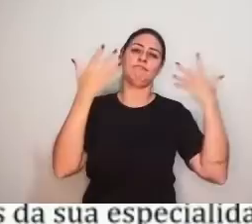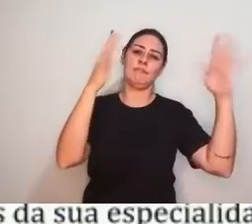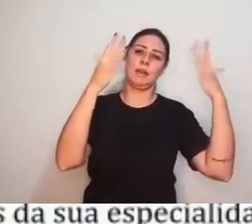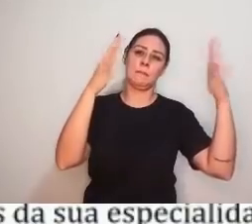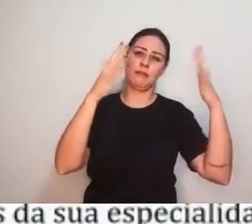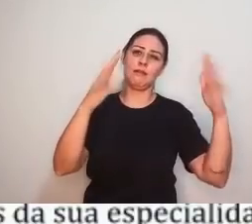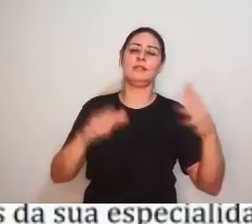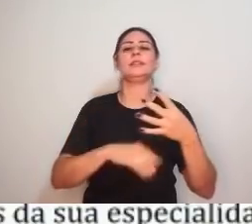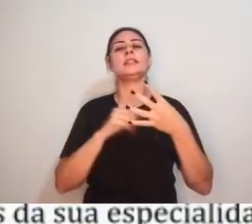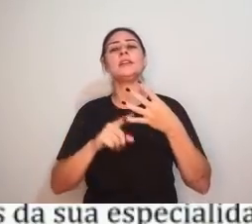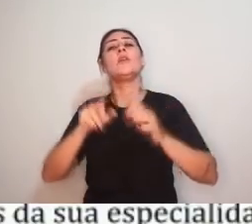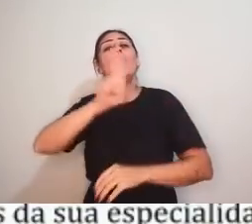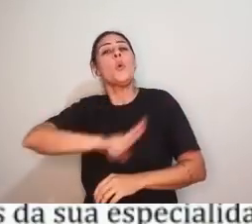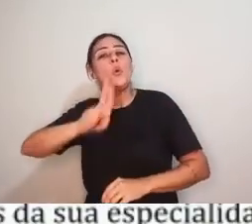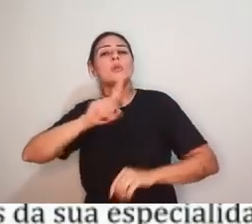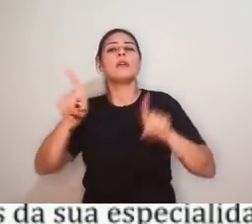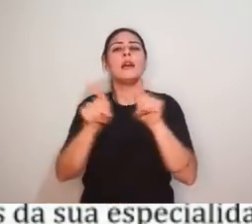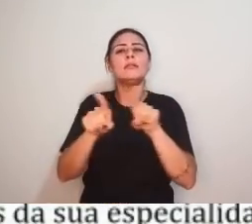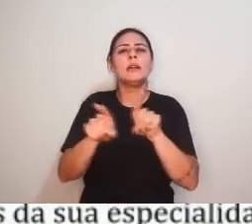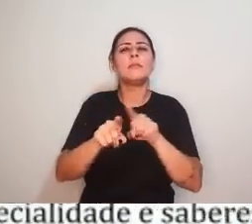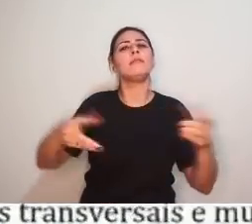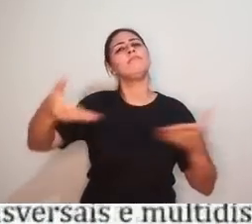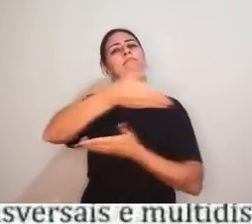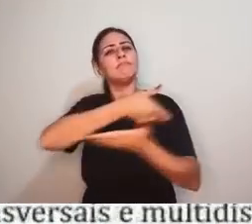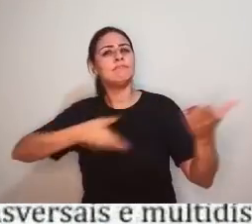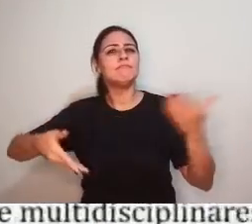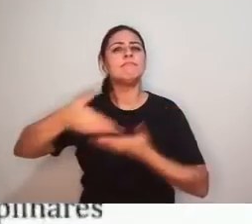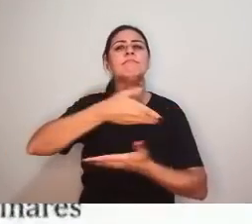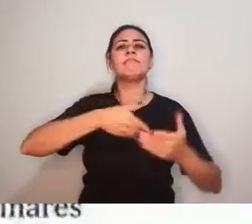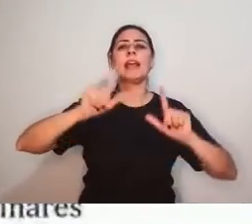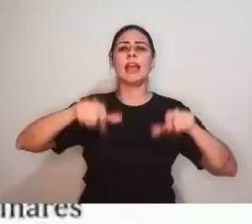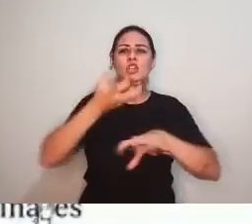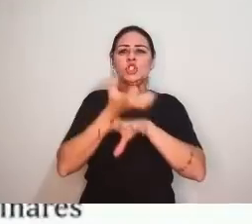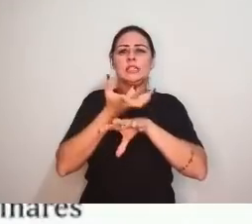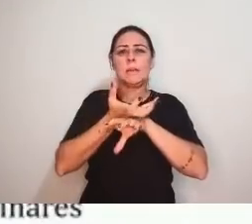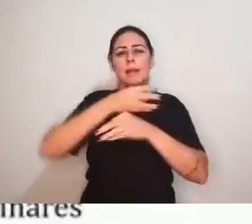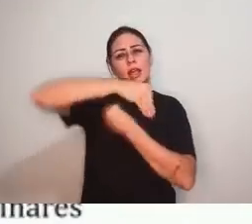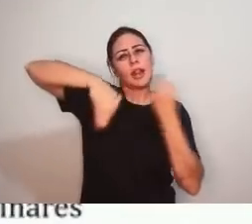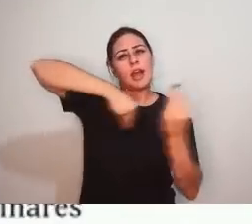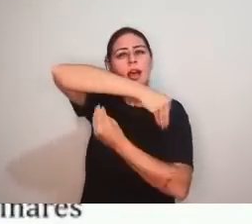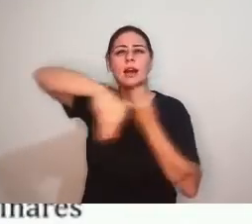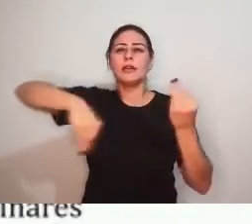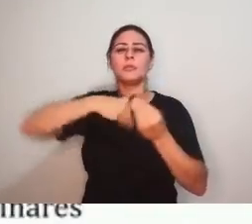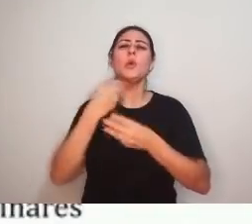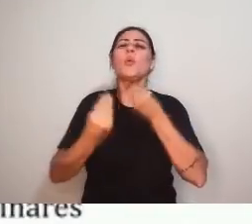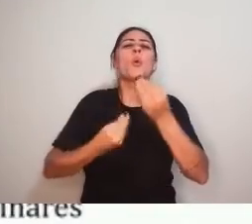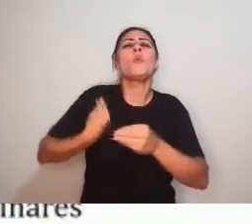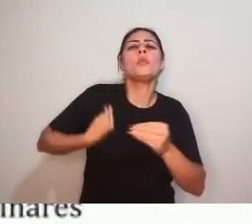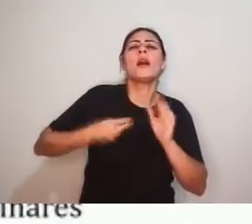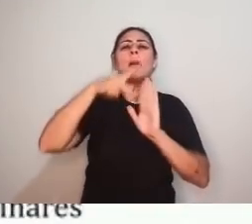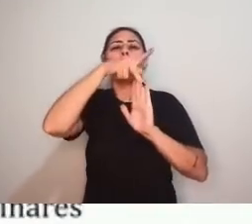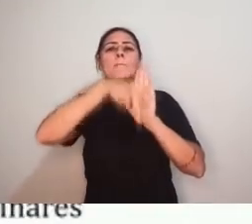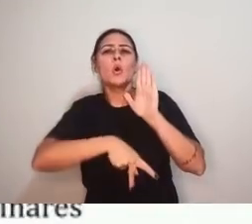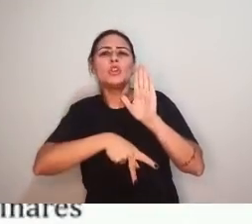parabéns. Utilizar de forma integrada a sua especialidade, tá? Com saberes transversais e multidisciplinares, ou seja,